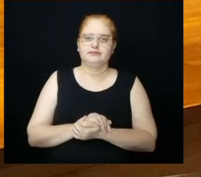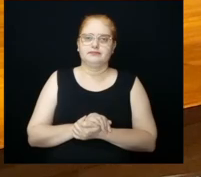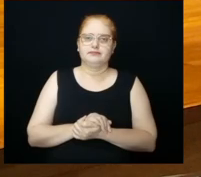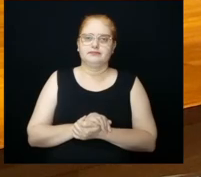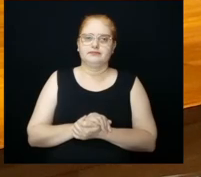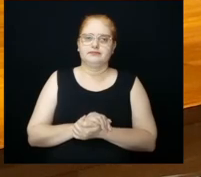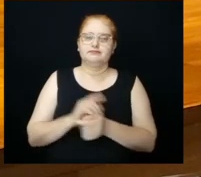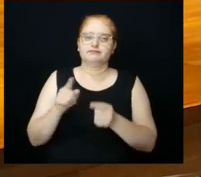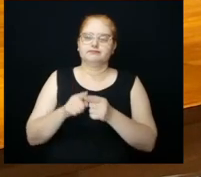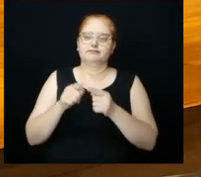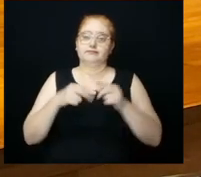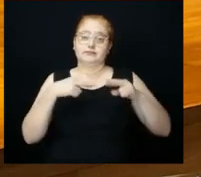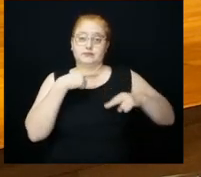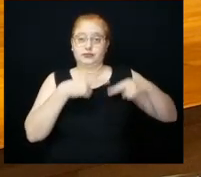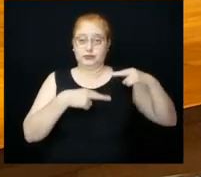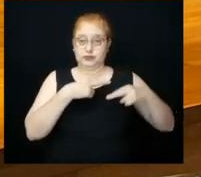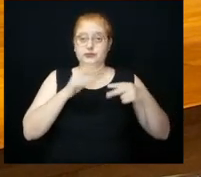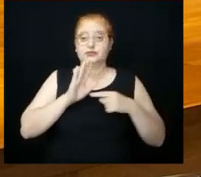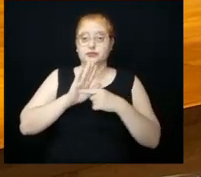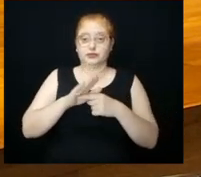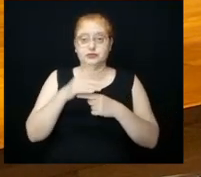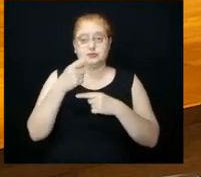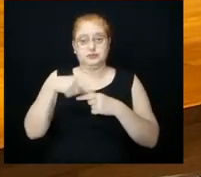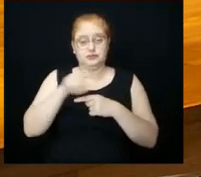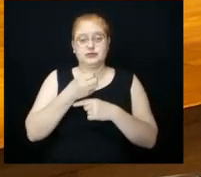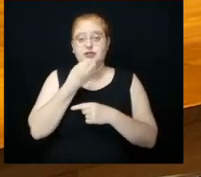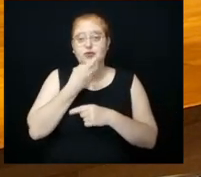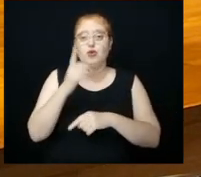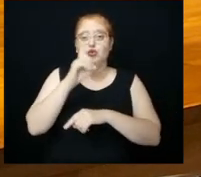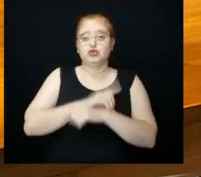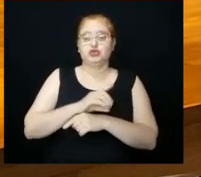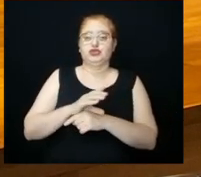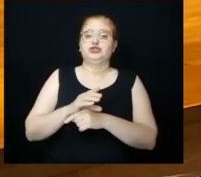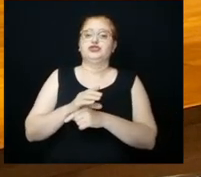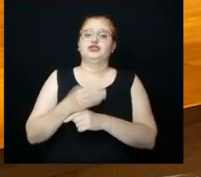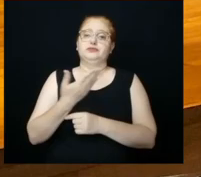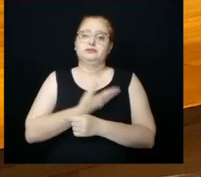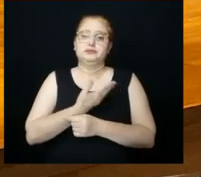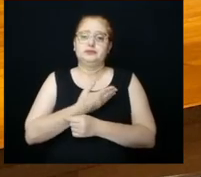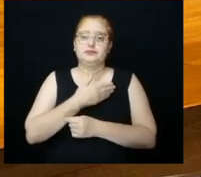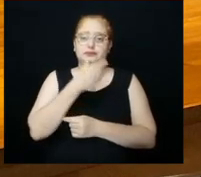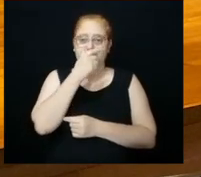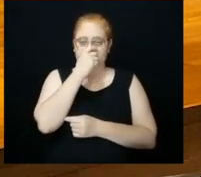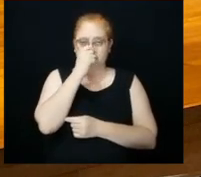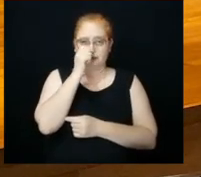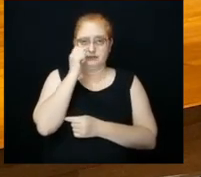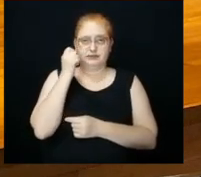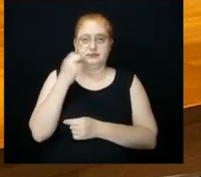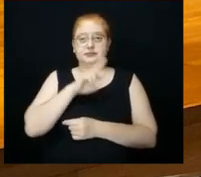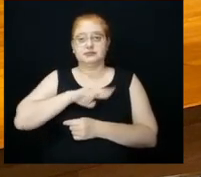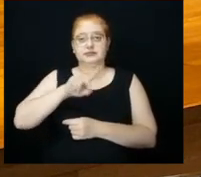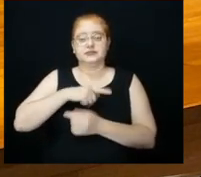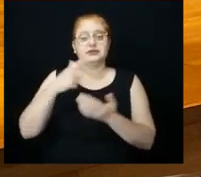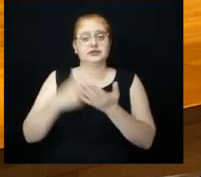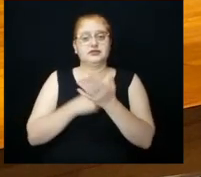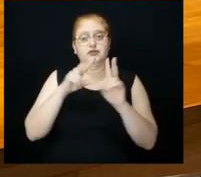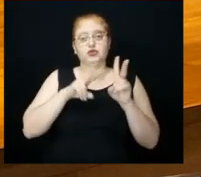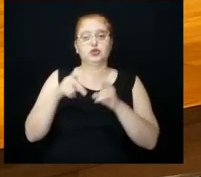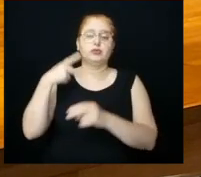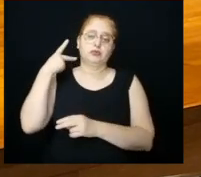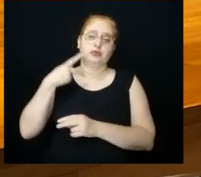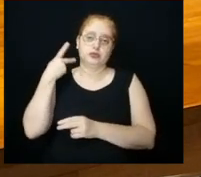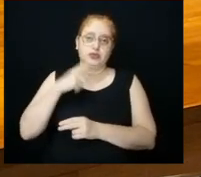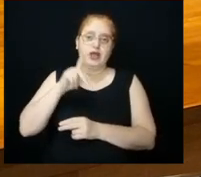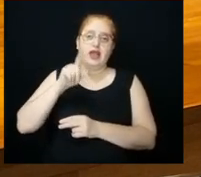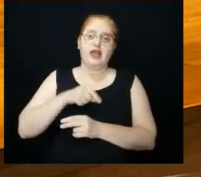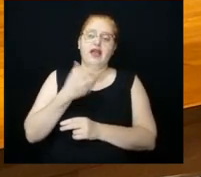O primeiro romance que eu tinha mostrado para vocês é o Bom Dia, Camaradas. Ele não é um livro sobre política, né? Ele é um